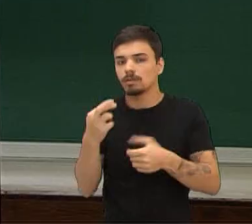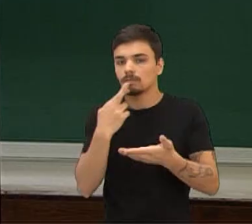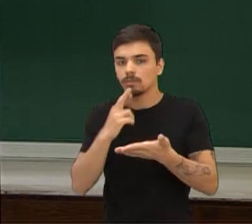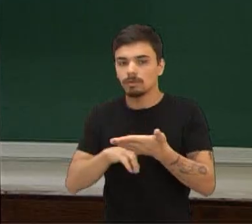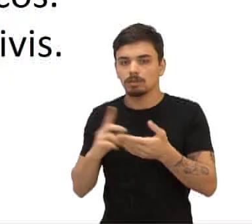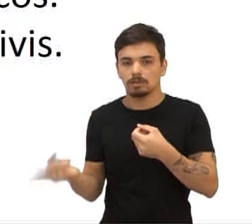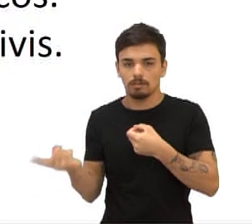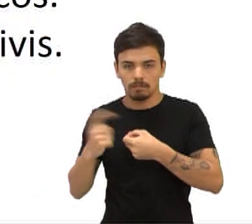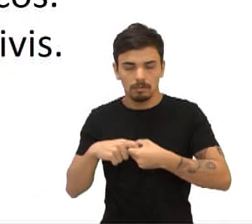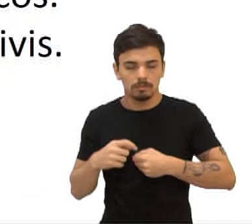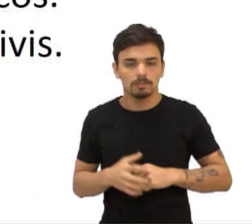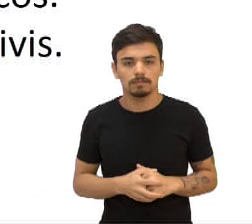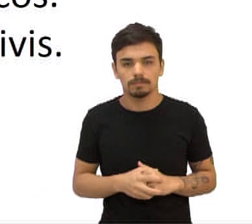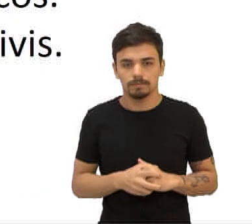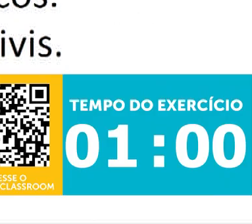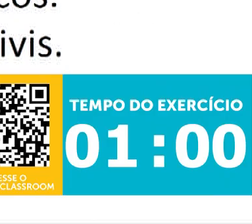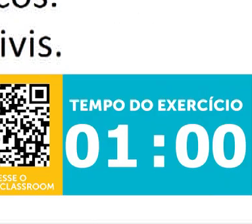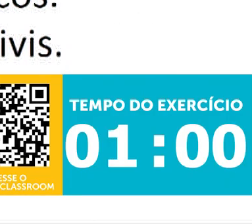marcarem a correta.